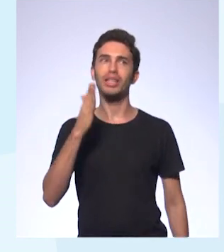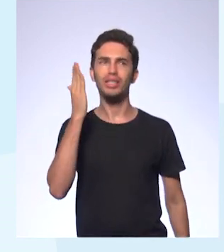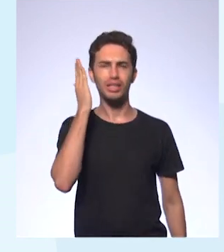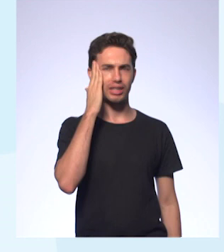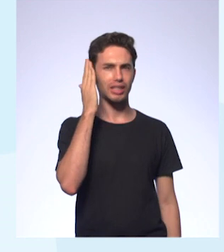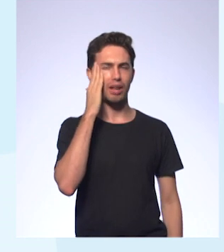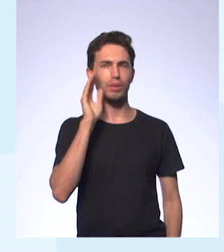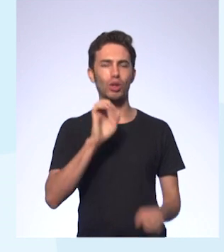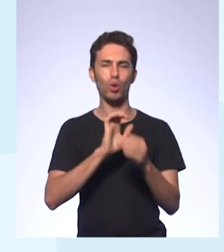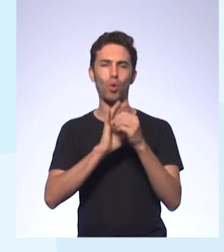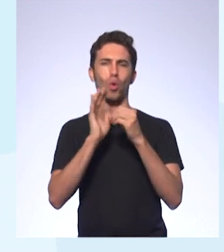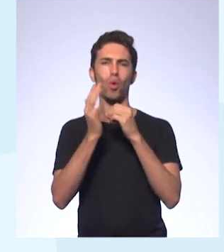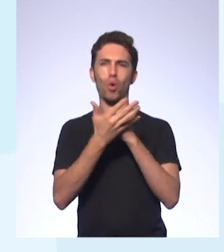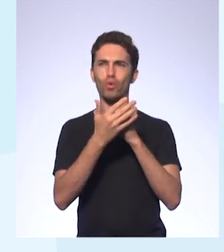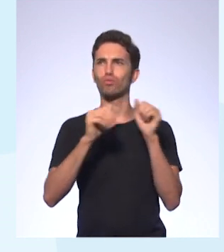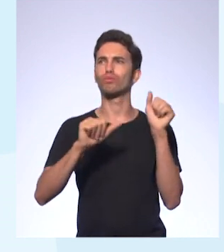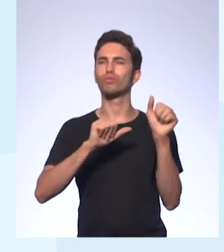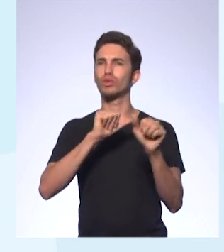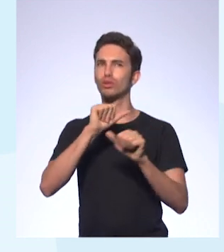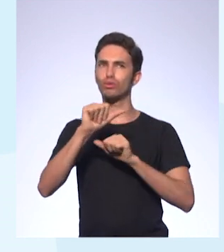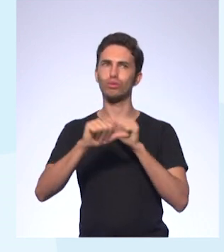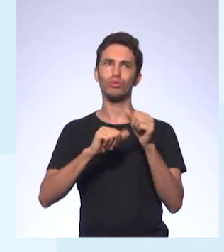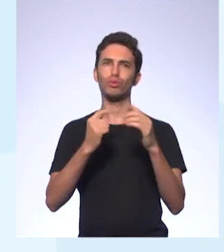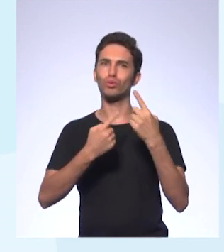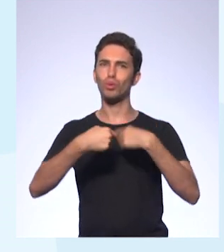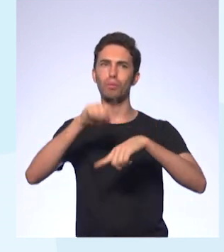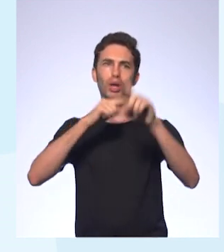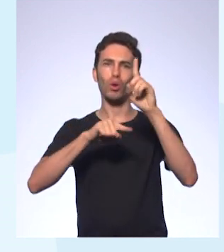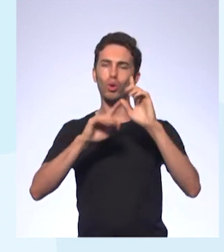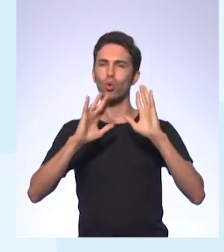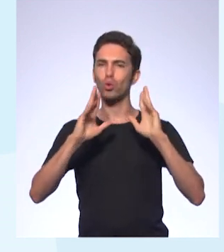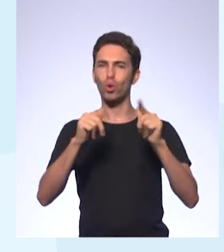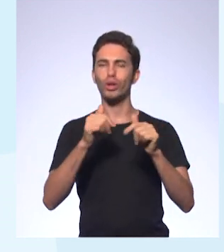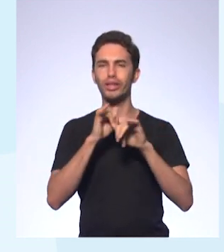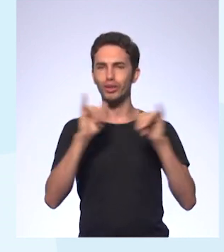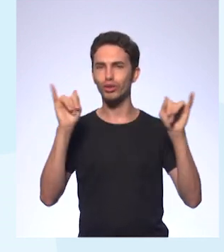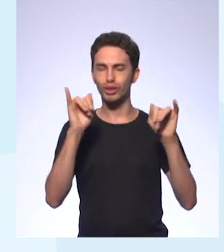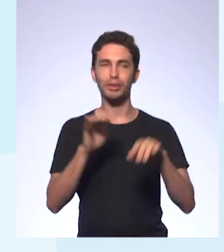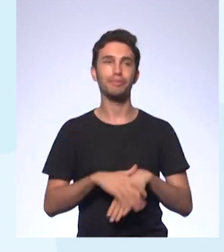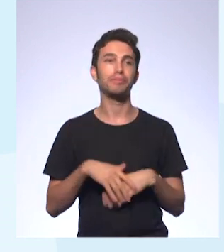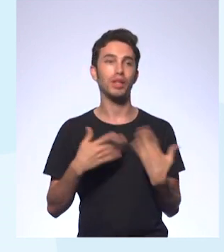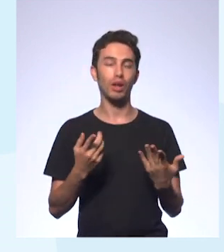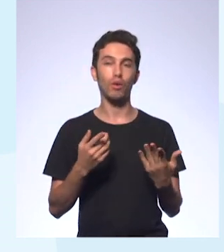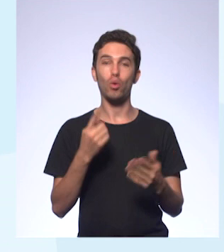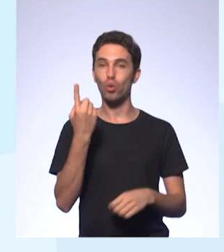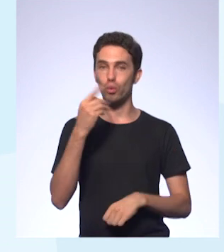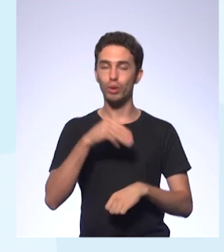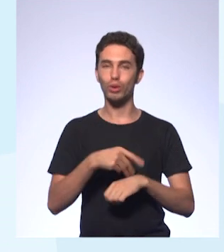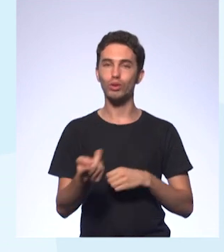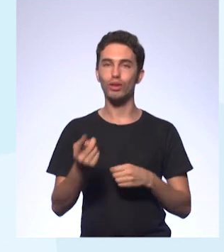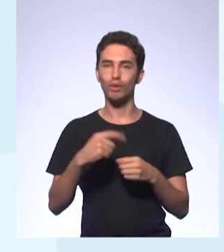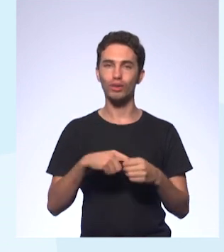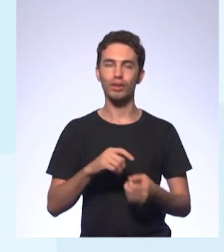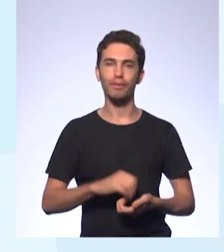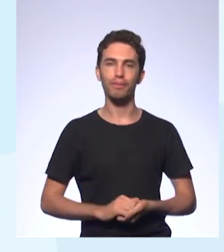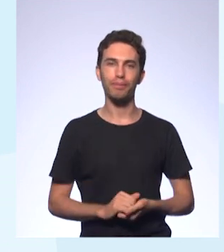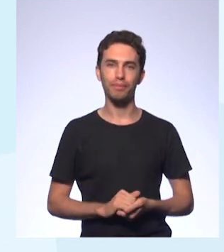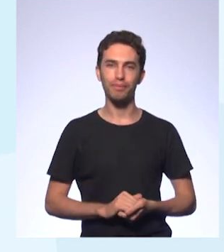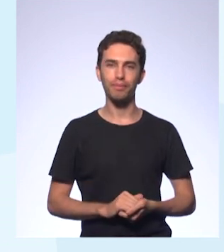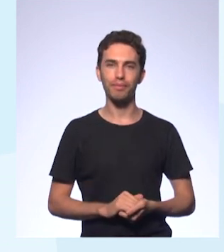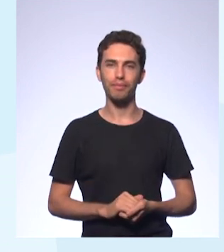sabe que o Covid superou tudo, né? Então vamos para a notícia do ano do seu nascimento aí, 1 minuto e a gente já volta.